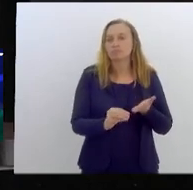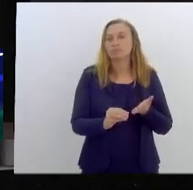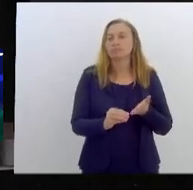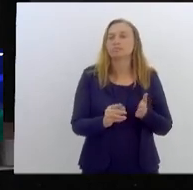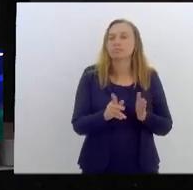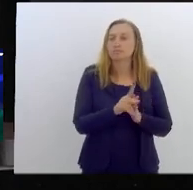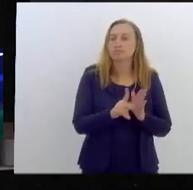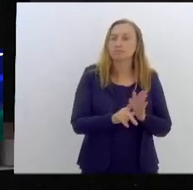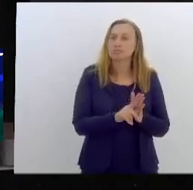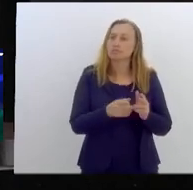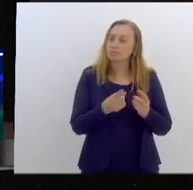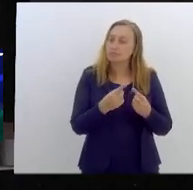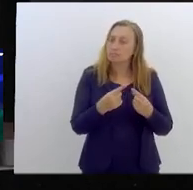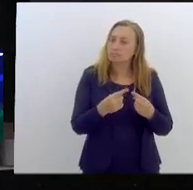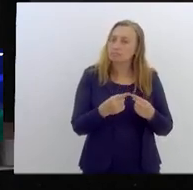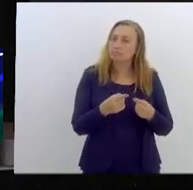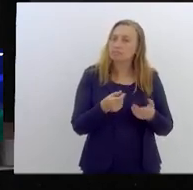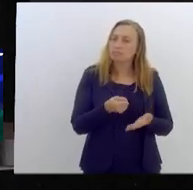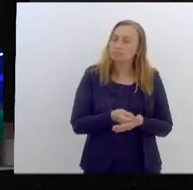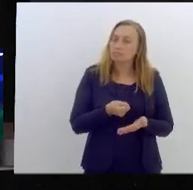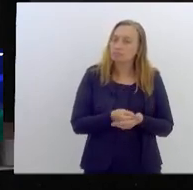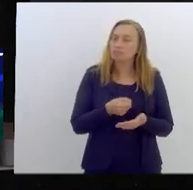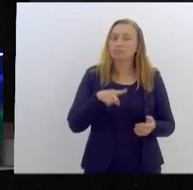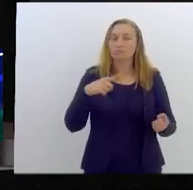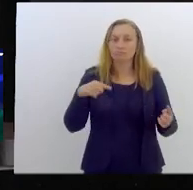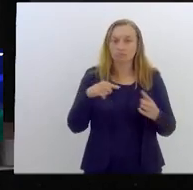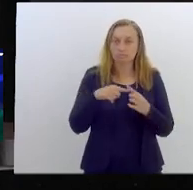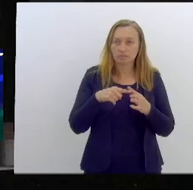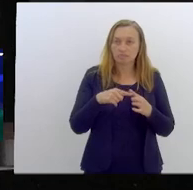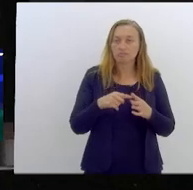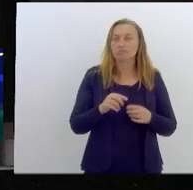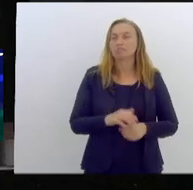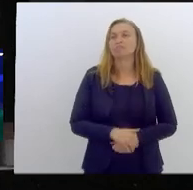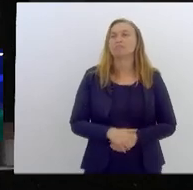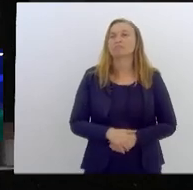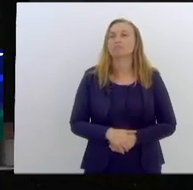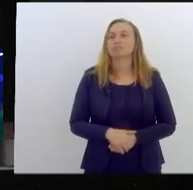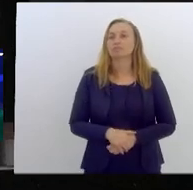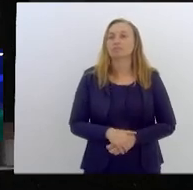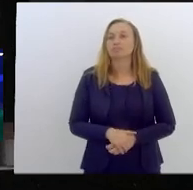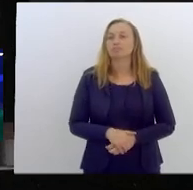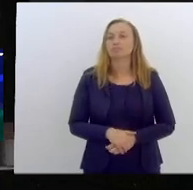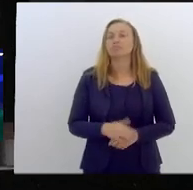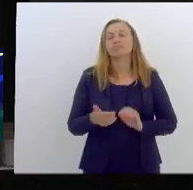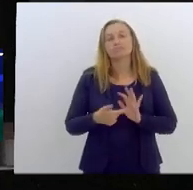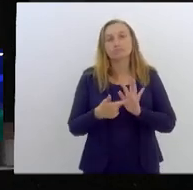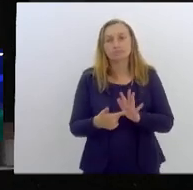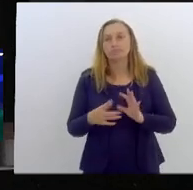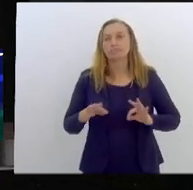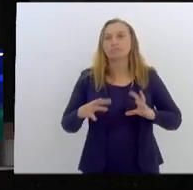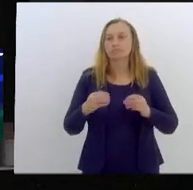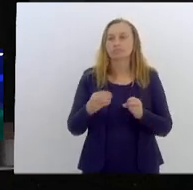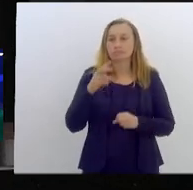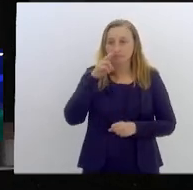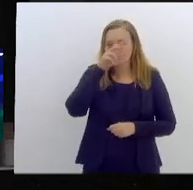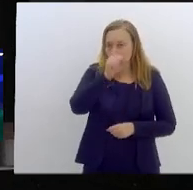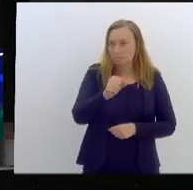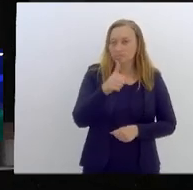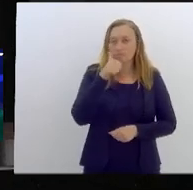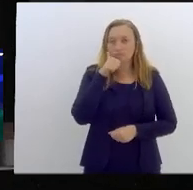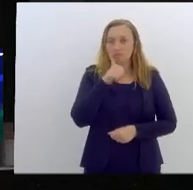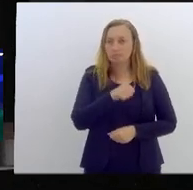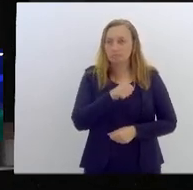vamos perseguir esse objetivo. E, para isso, né, mostrando toda a força